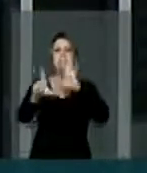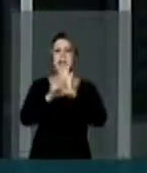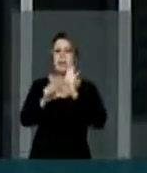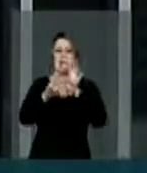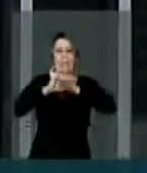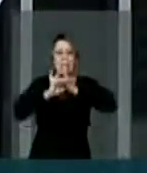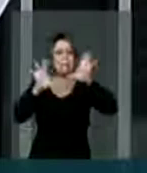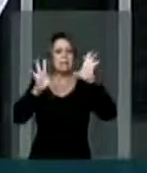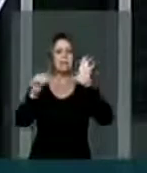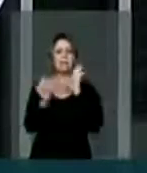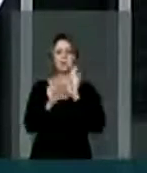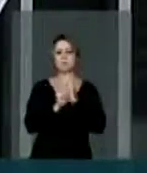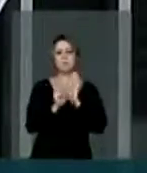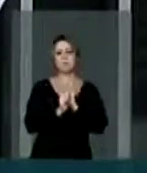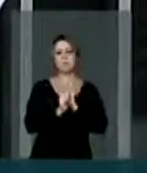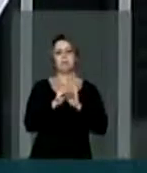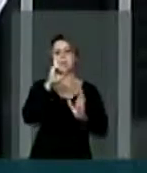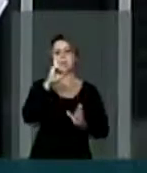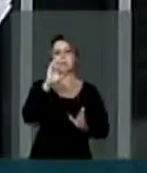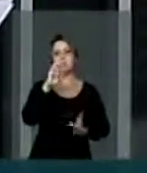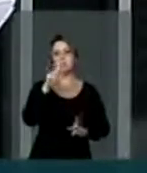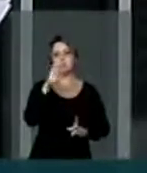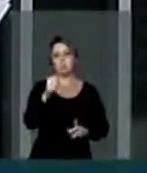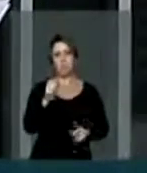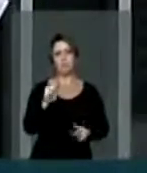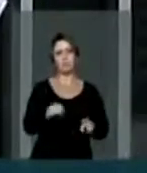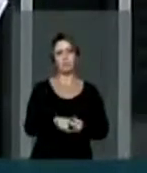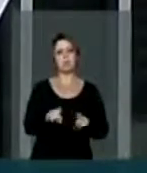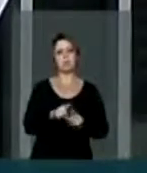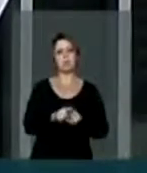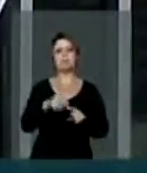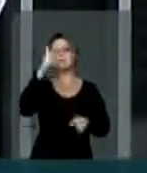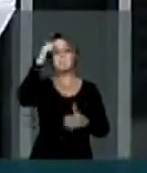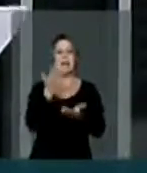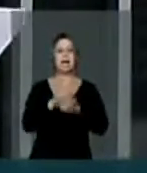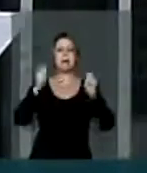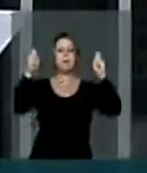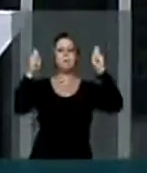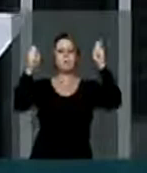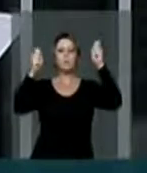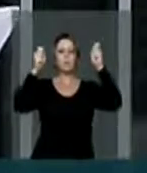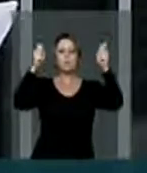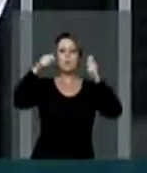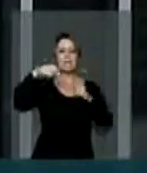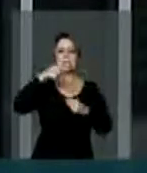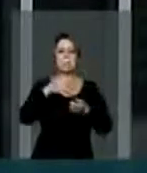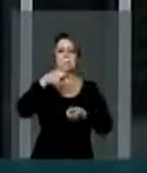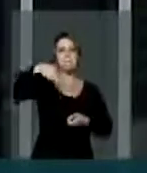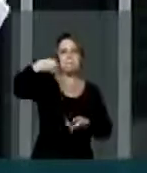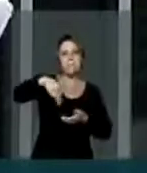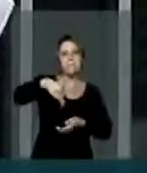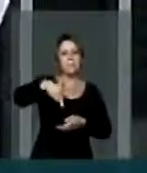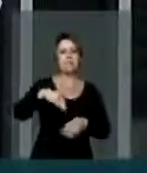drogas, com efeito enfraquecerá as manifestações das marchas da maconha em nosso país. Já